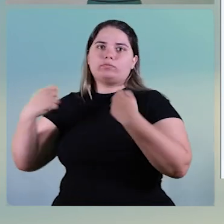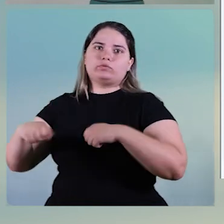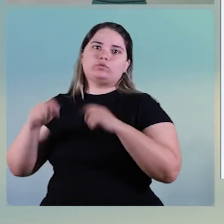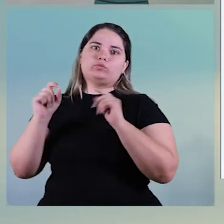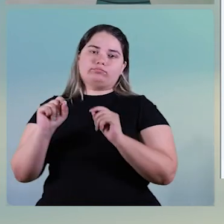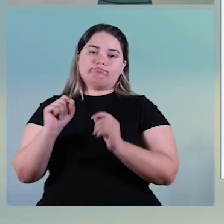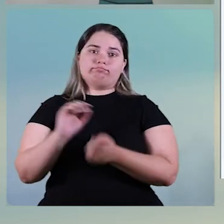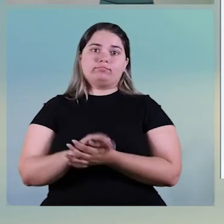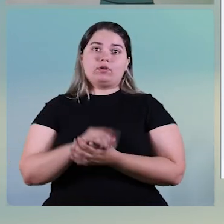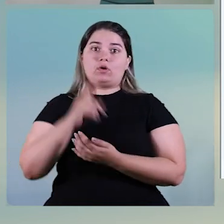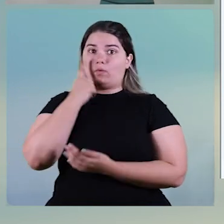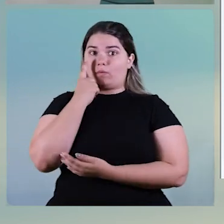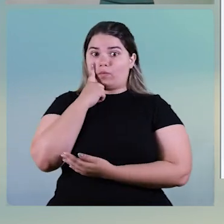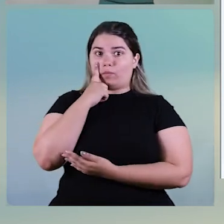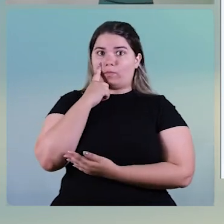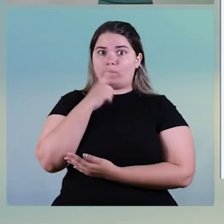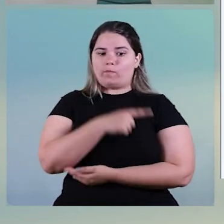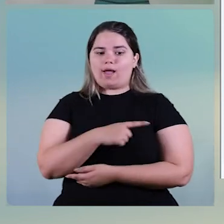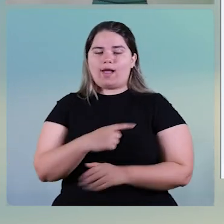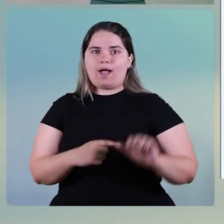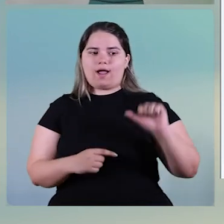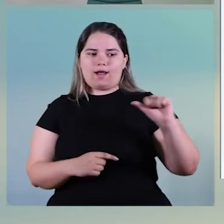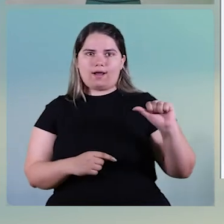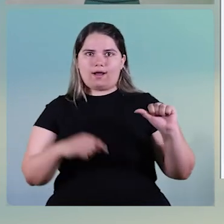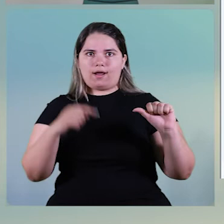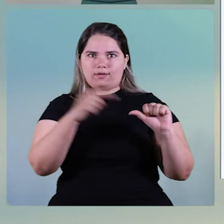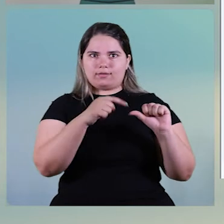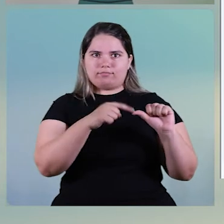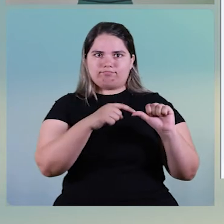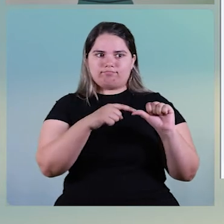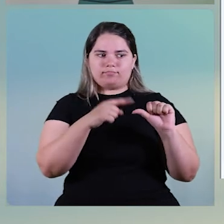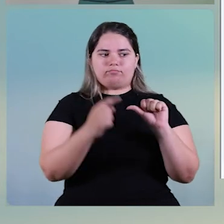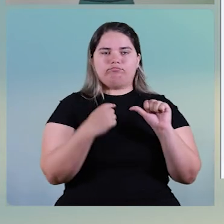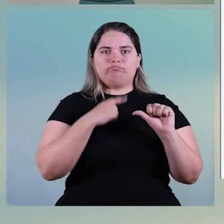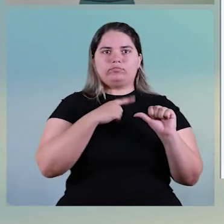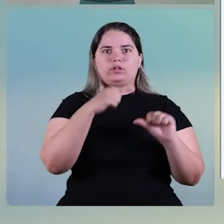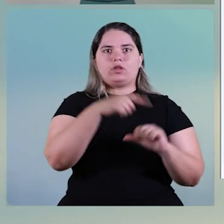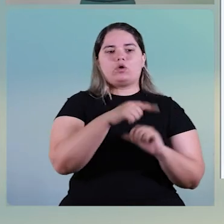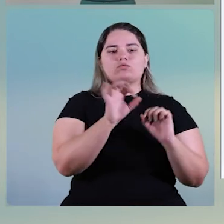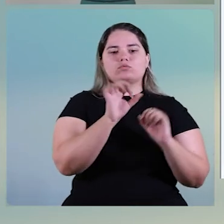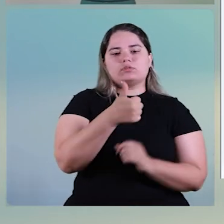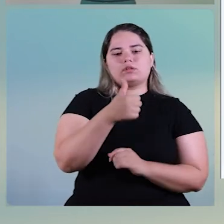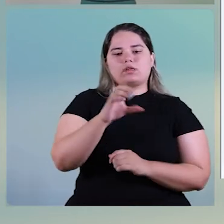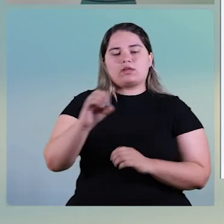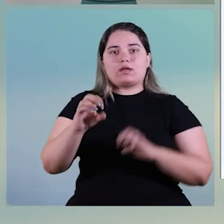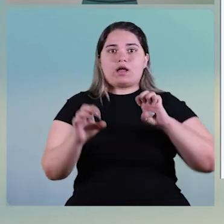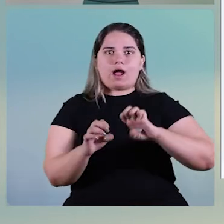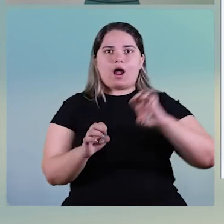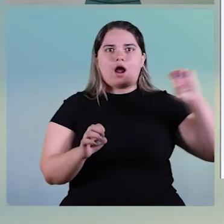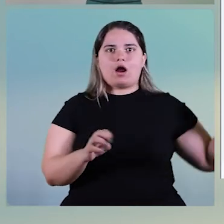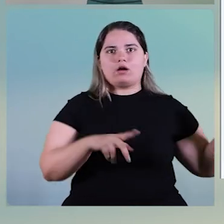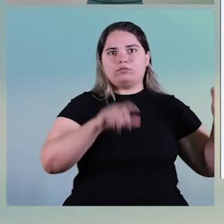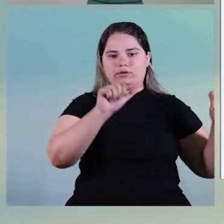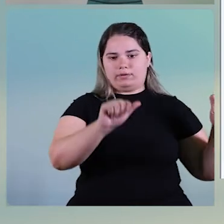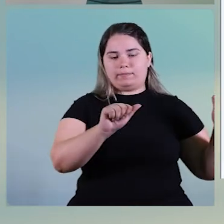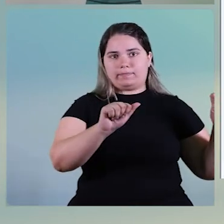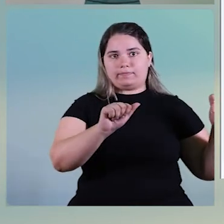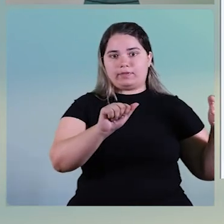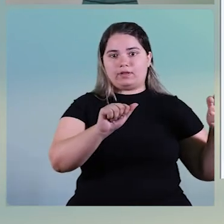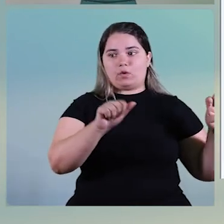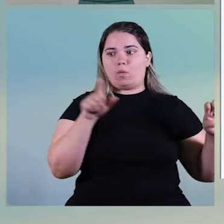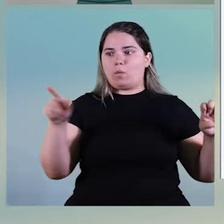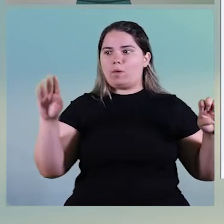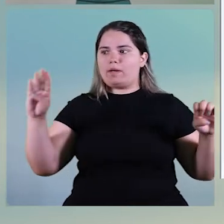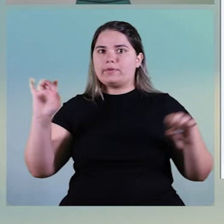o automóvel está partindo 100 metros à esquerda do semáforo A. E o semáforo B só abre quando ele estiver a